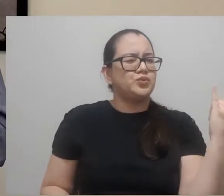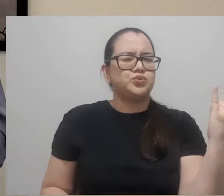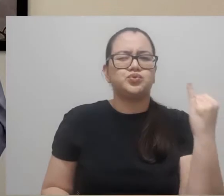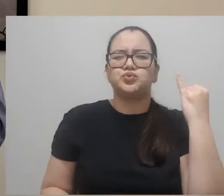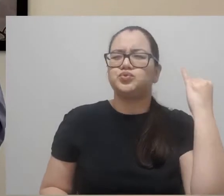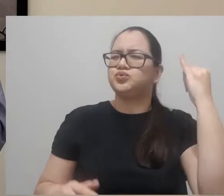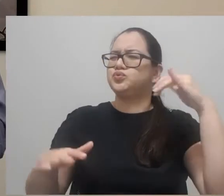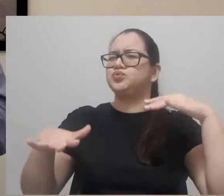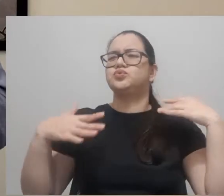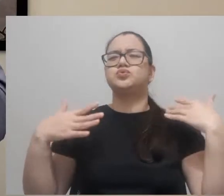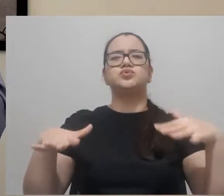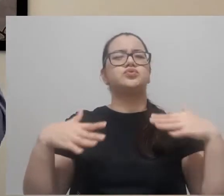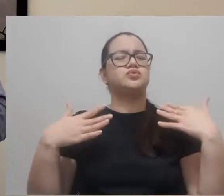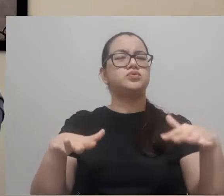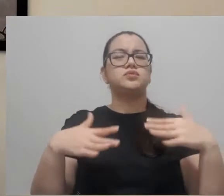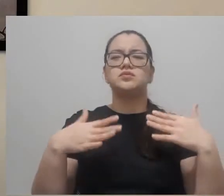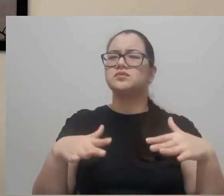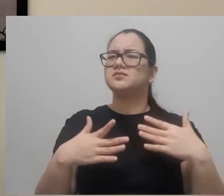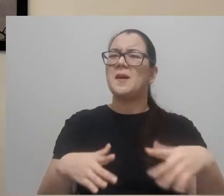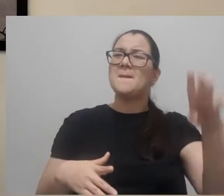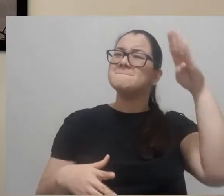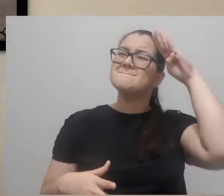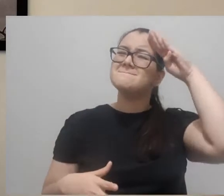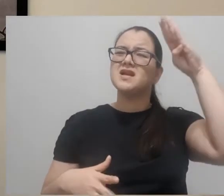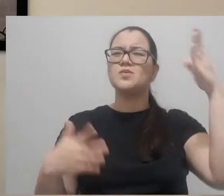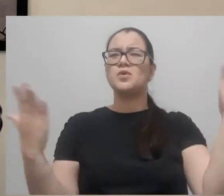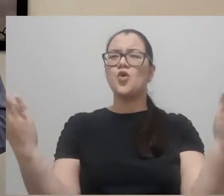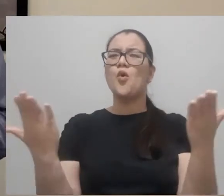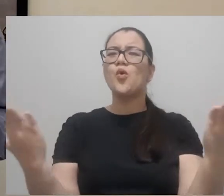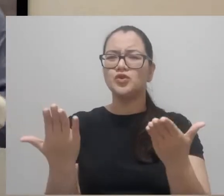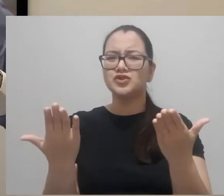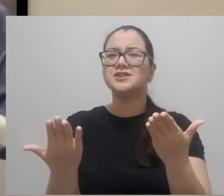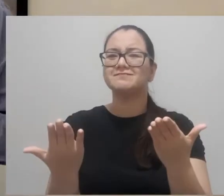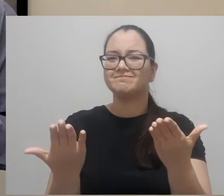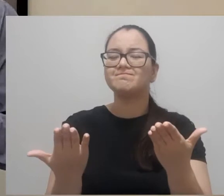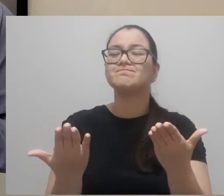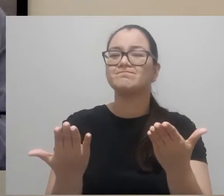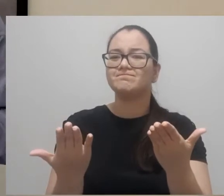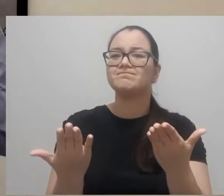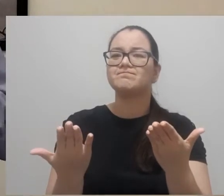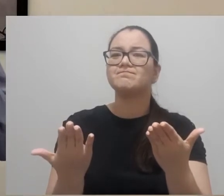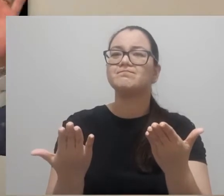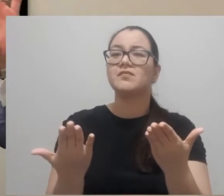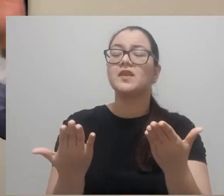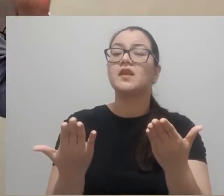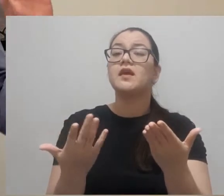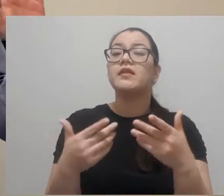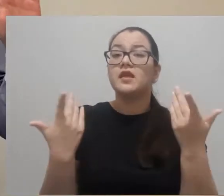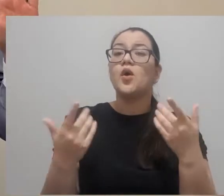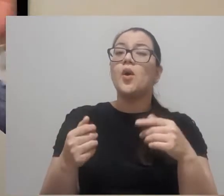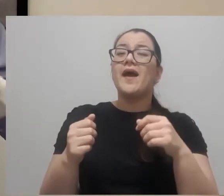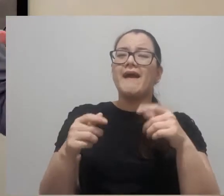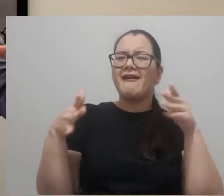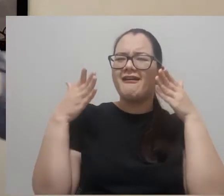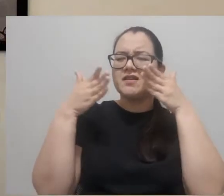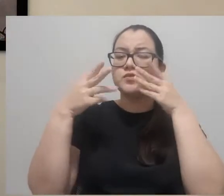extremamente relevante para os nossos dias, muito oportuno. especificamente eu vou lhe dar aqui duas razões